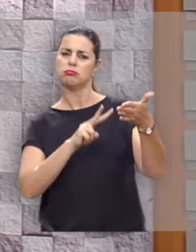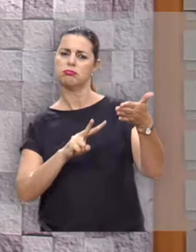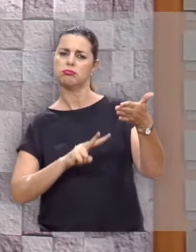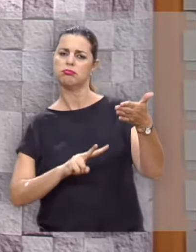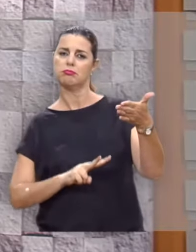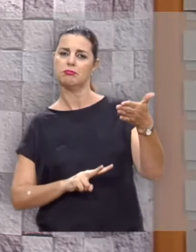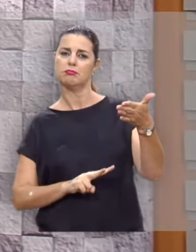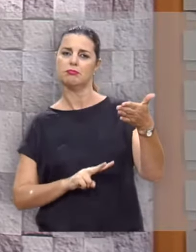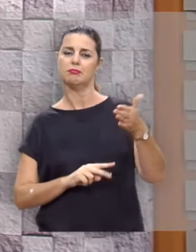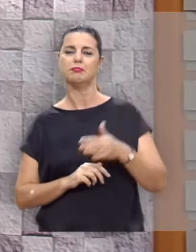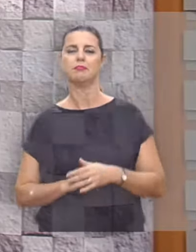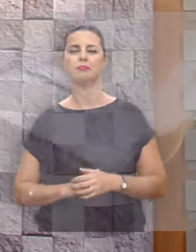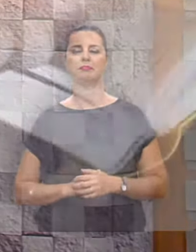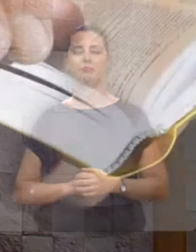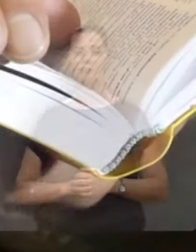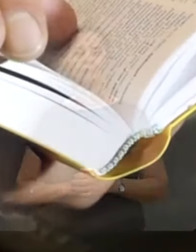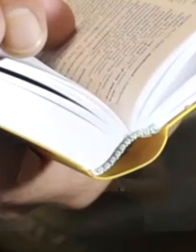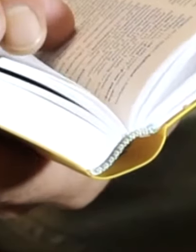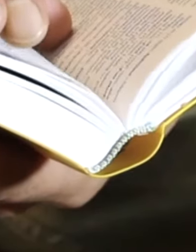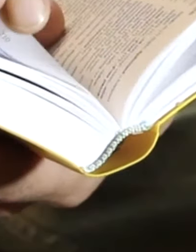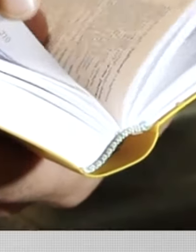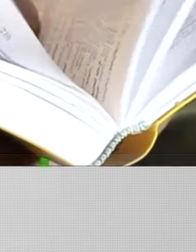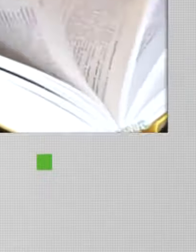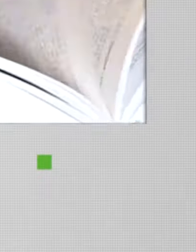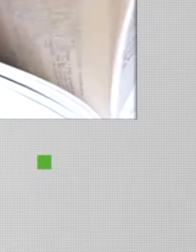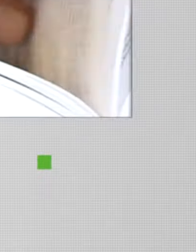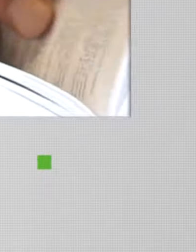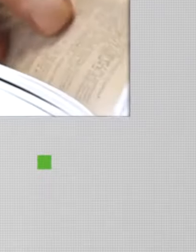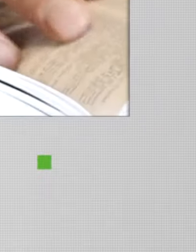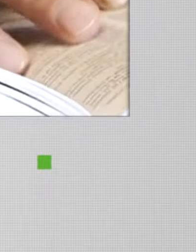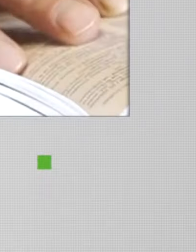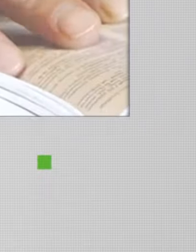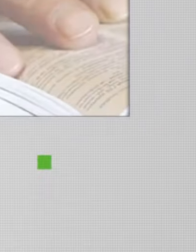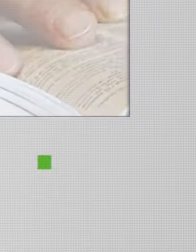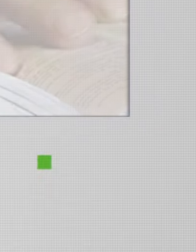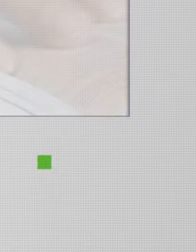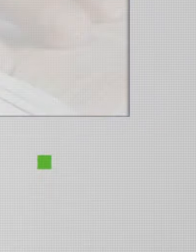ouvir a leitura deste texto.